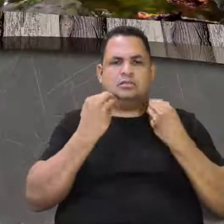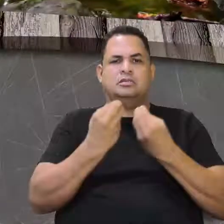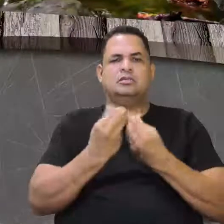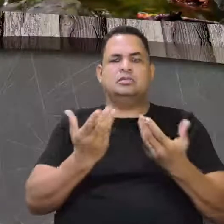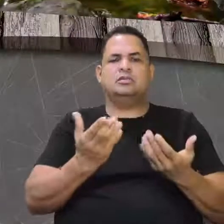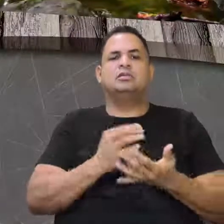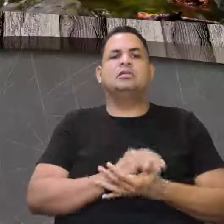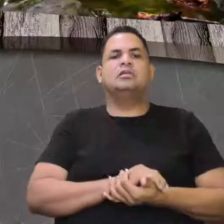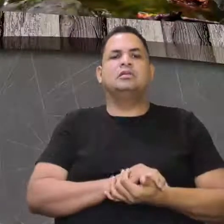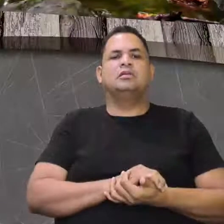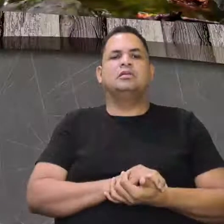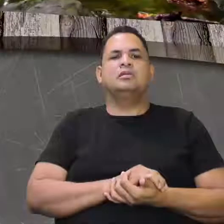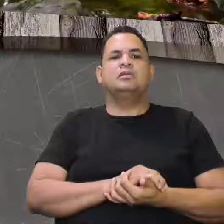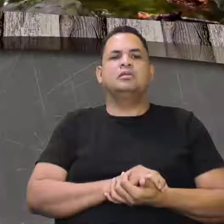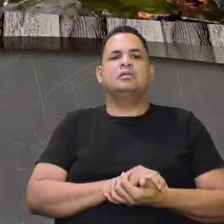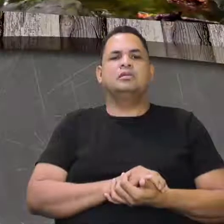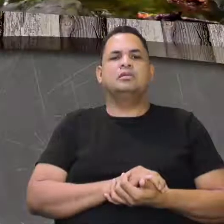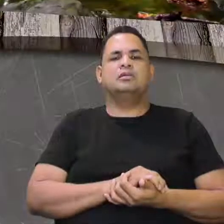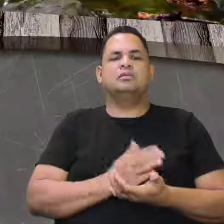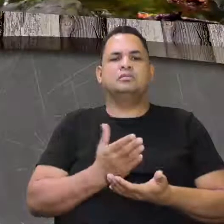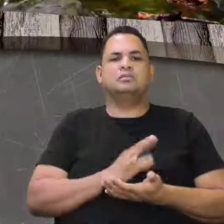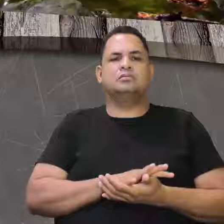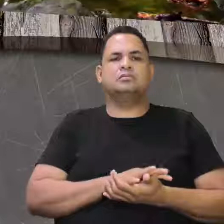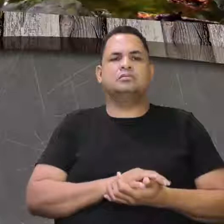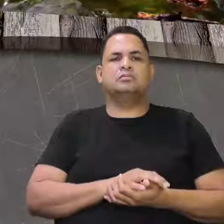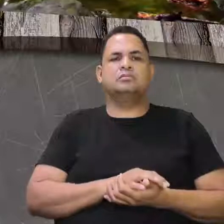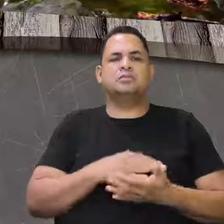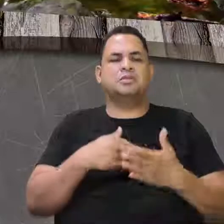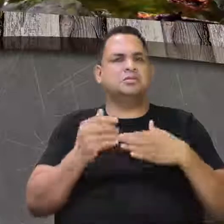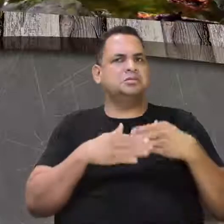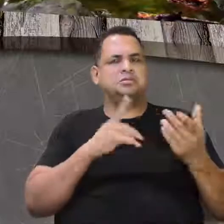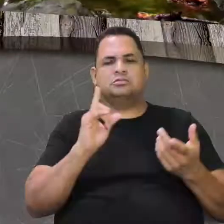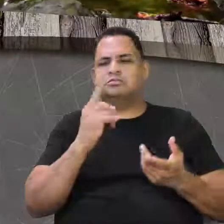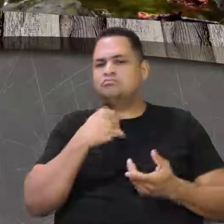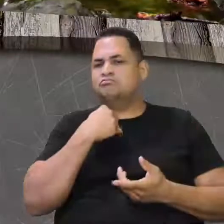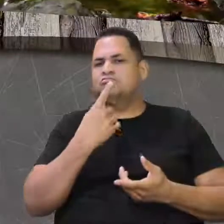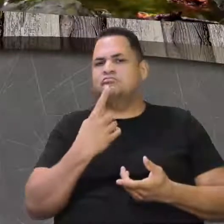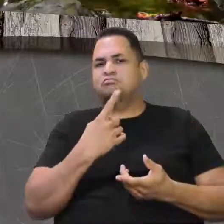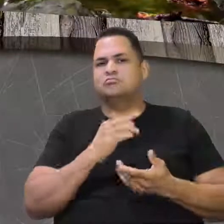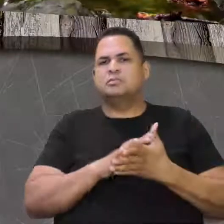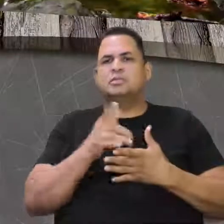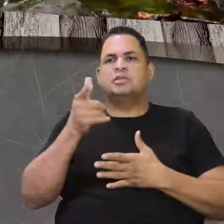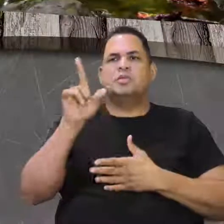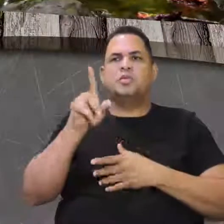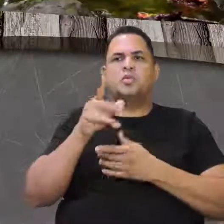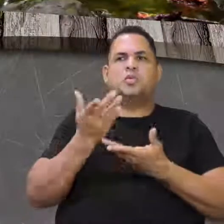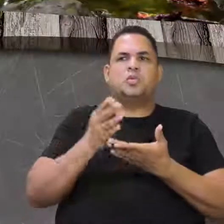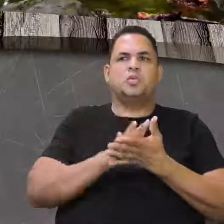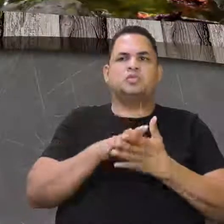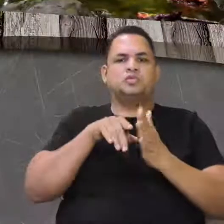entendeu? Na tora não dá. Aí vem os outros que são mais